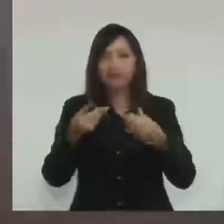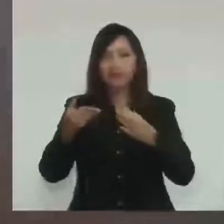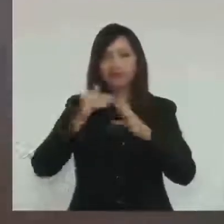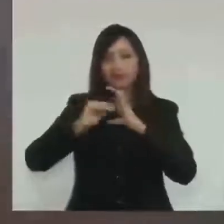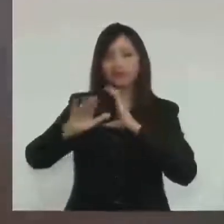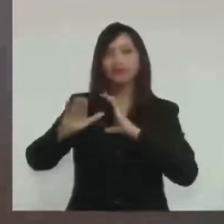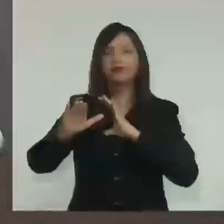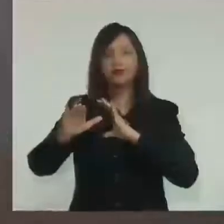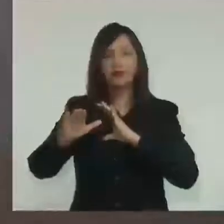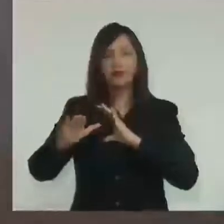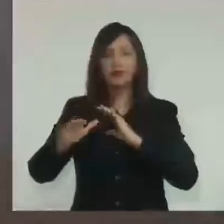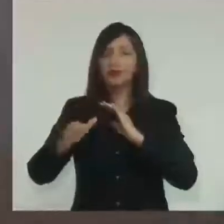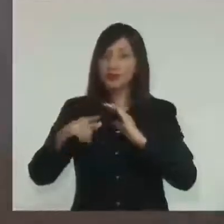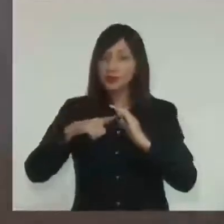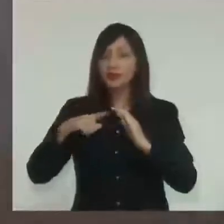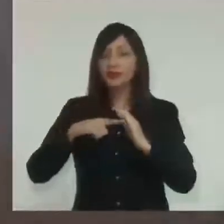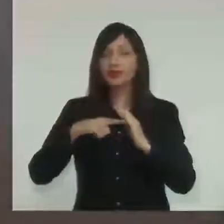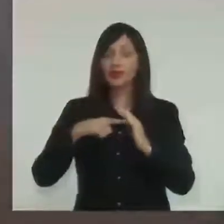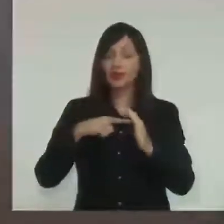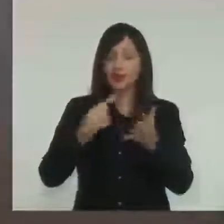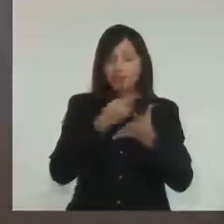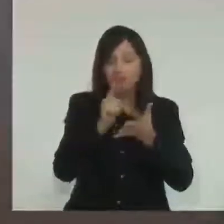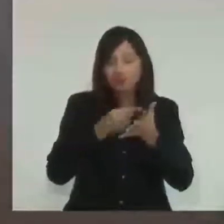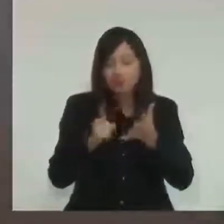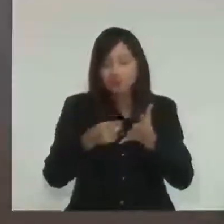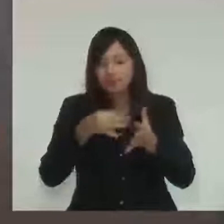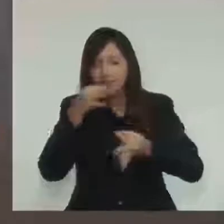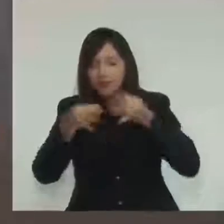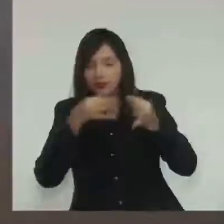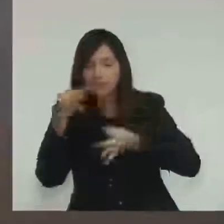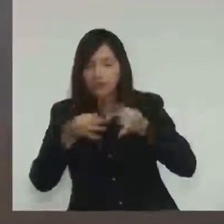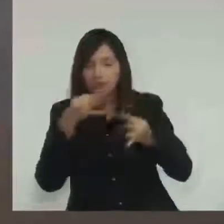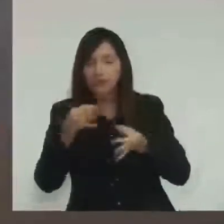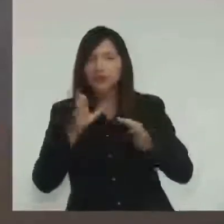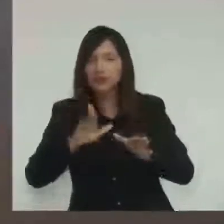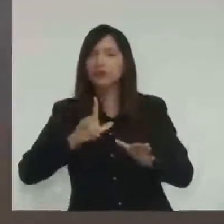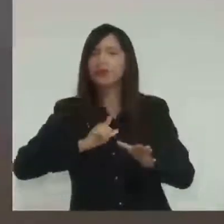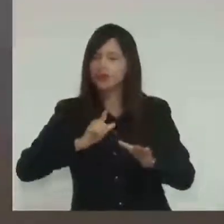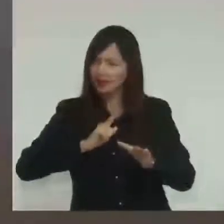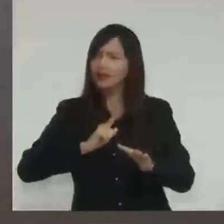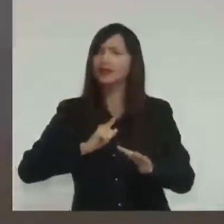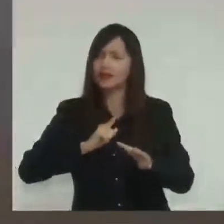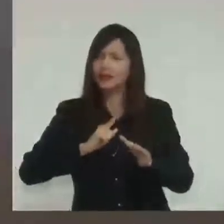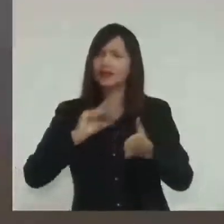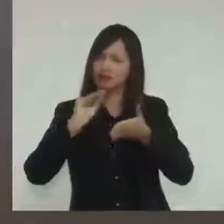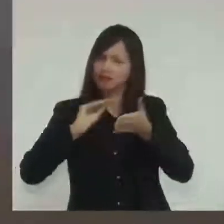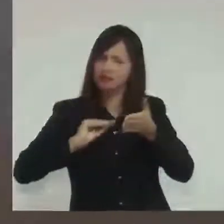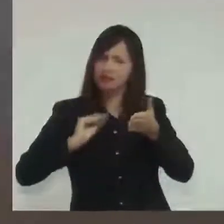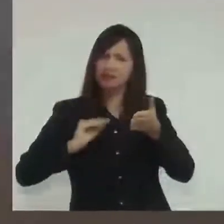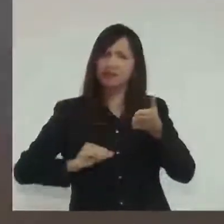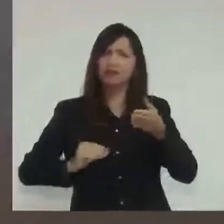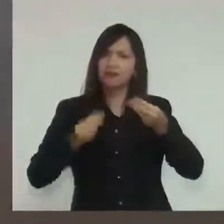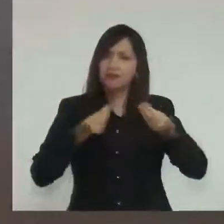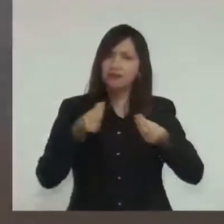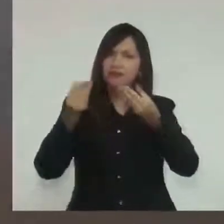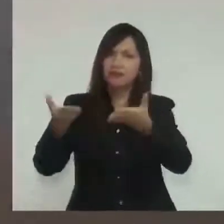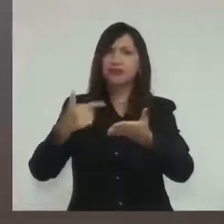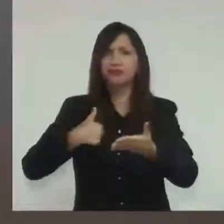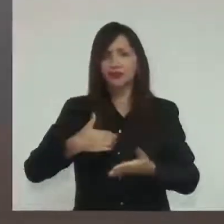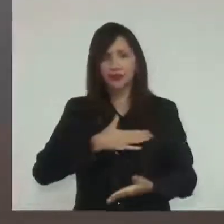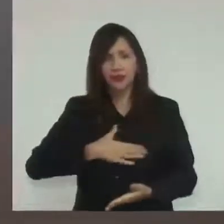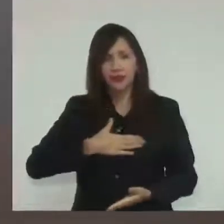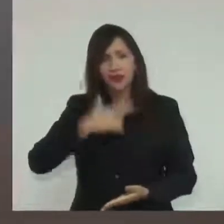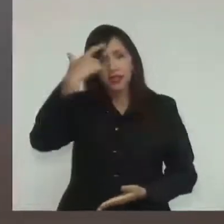avançaram. Então, eu acho que é um relatório que contribui, que ajuda na reflexão e na cobrança, que é o nosso papel. Então, quero deixar